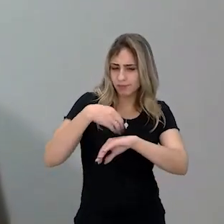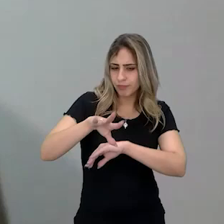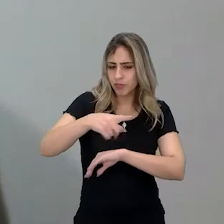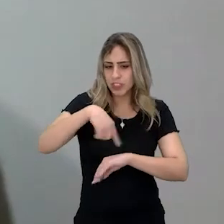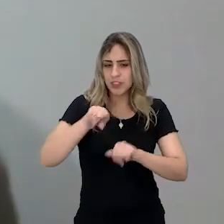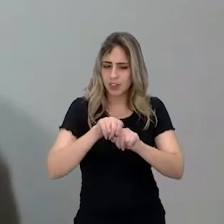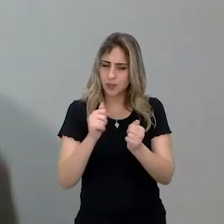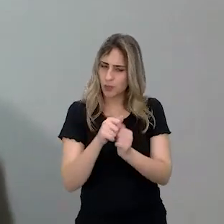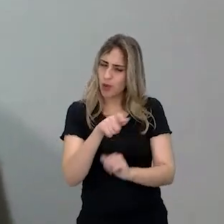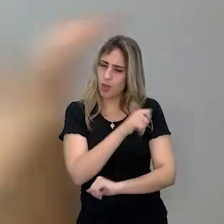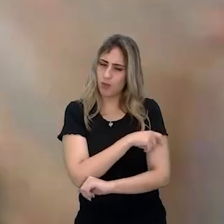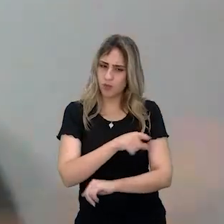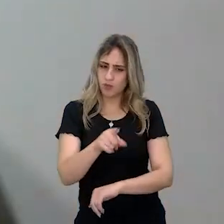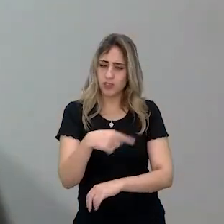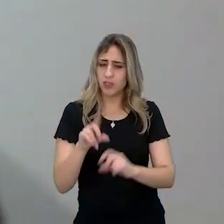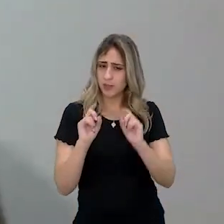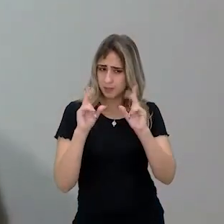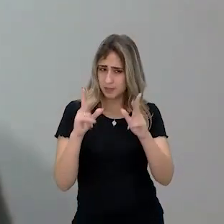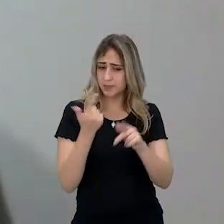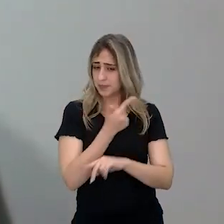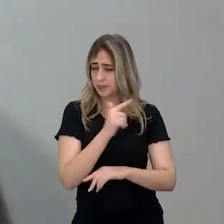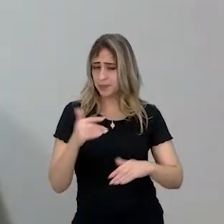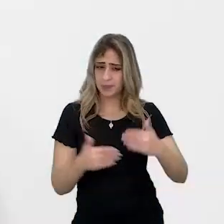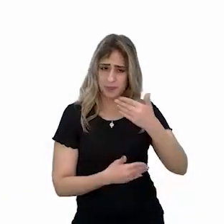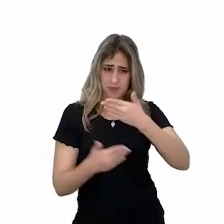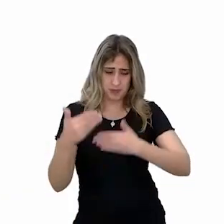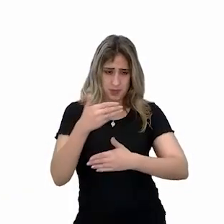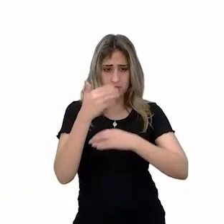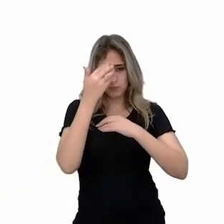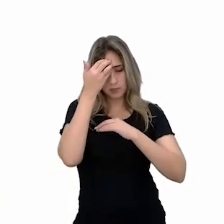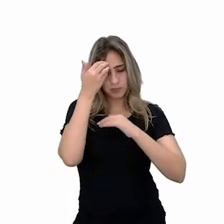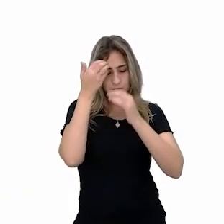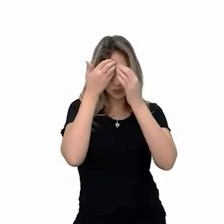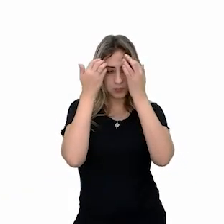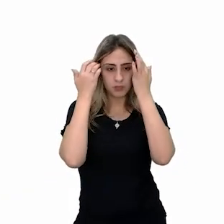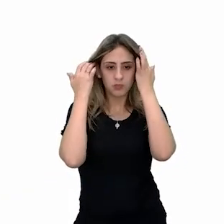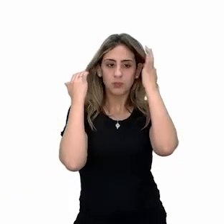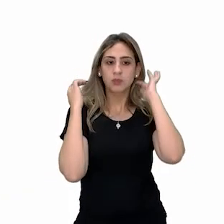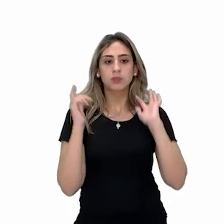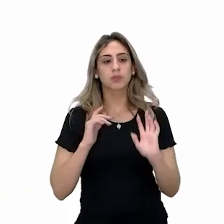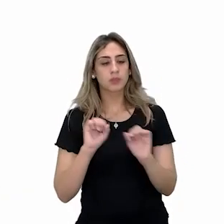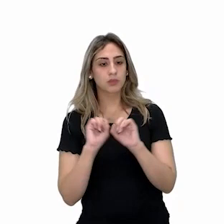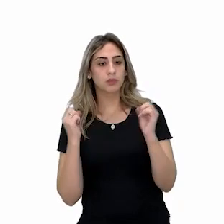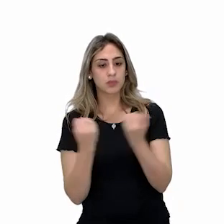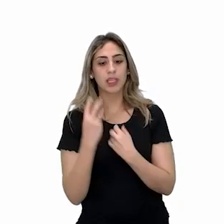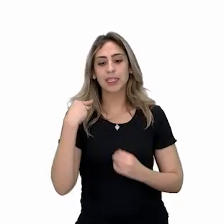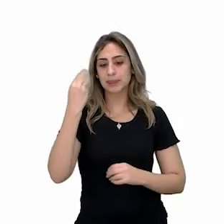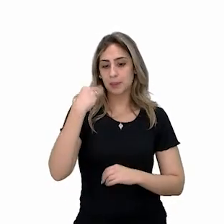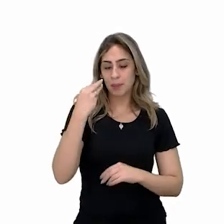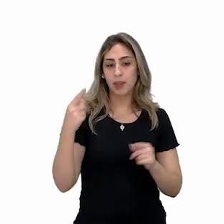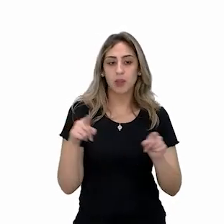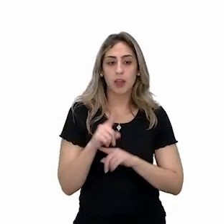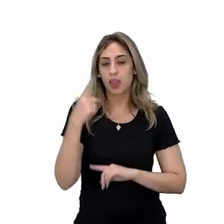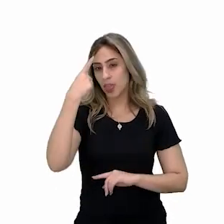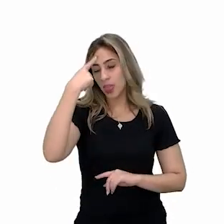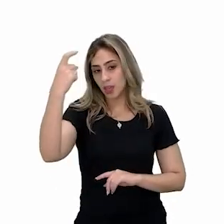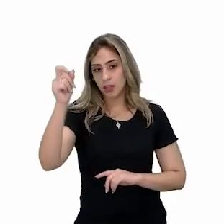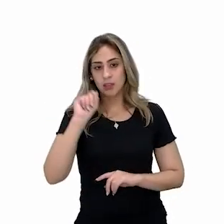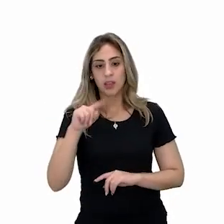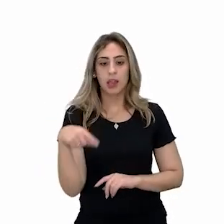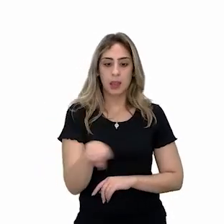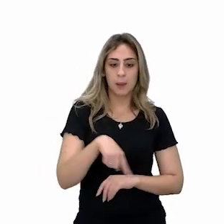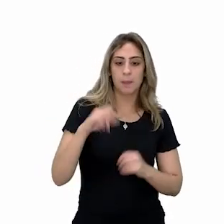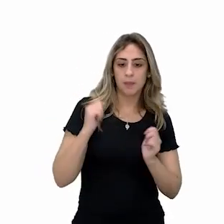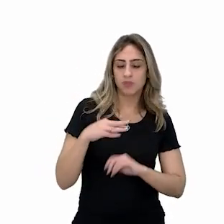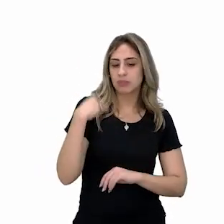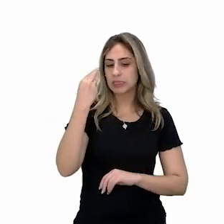seus estudantes, tá certo? E aí no próximo slide, eu trago aqui a sistematização do experimento. Então, a ideia é que ela pode